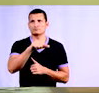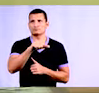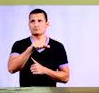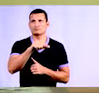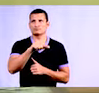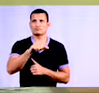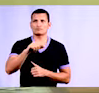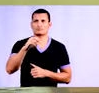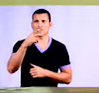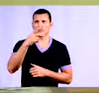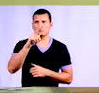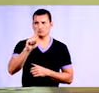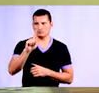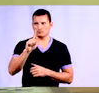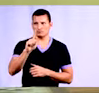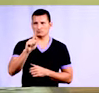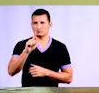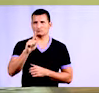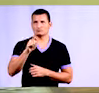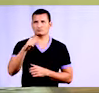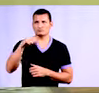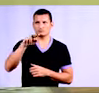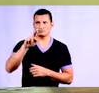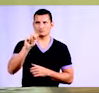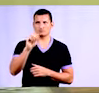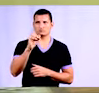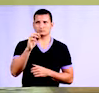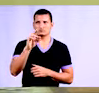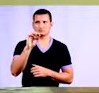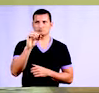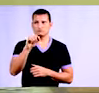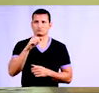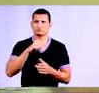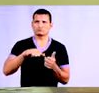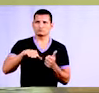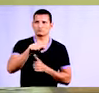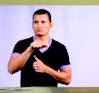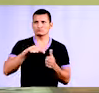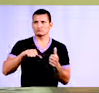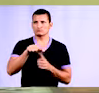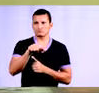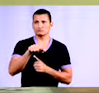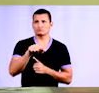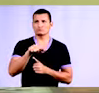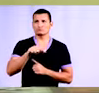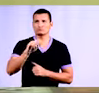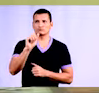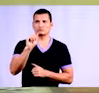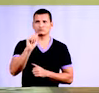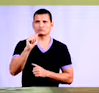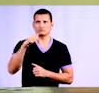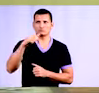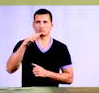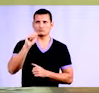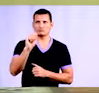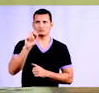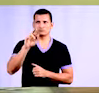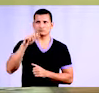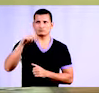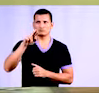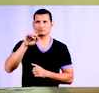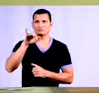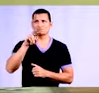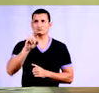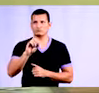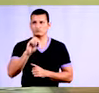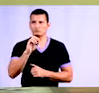as páginas, no caso os quadros, são trocados com o arquivo de disco toda vez que é necessário. Ou seja, quando o